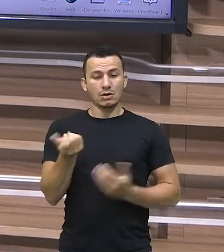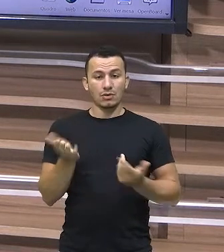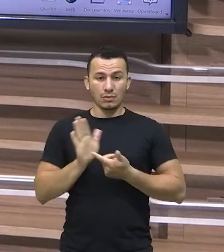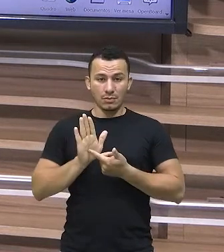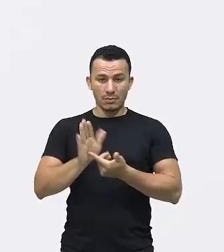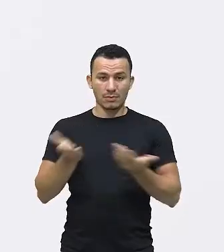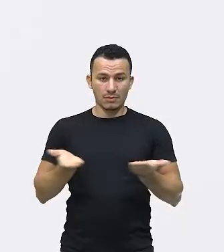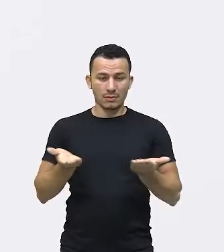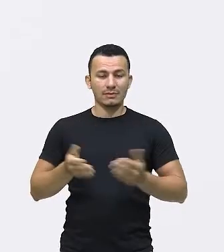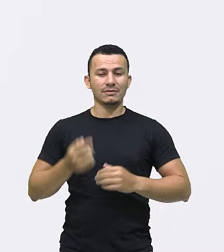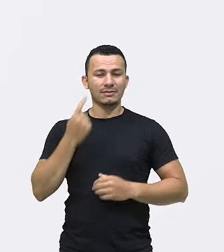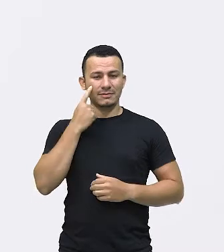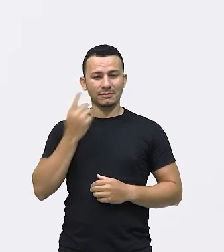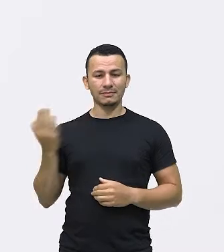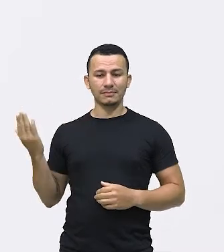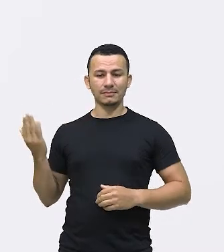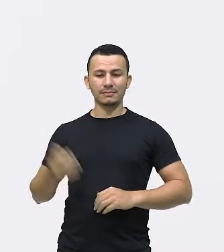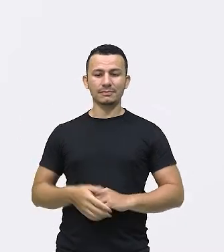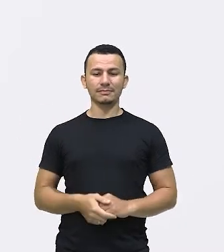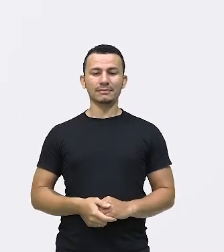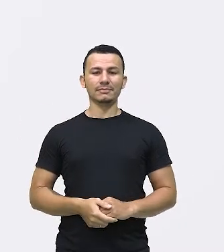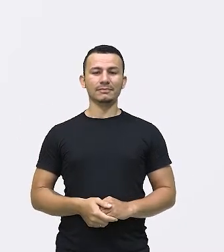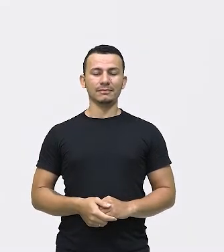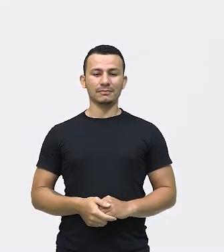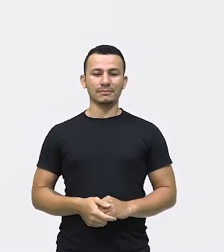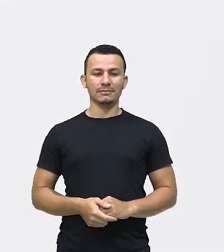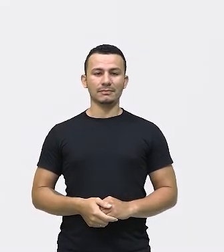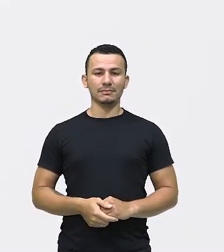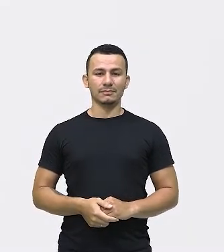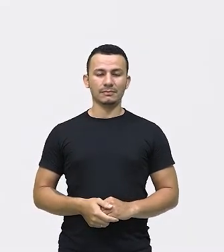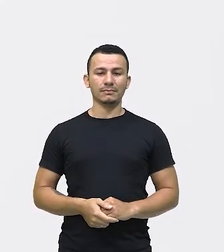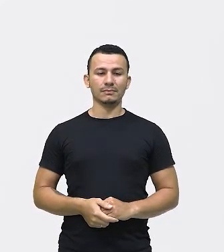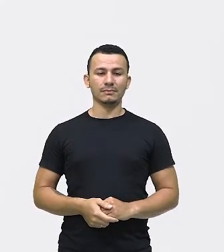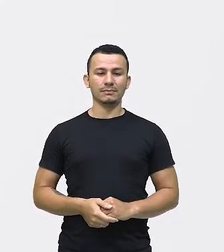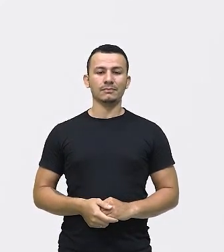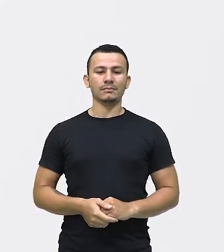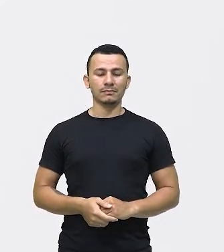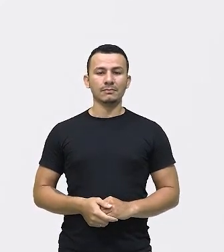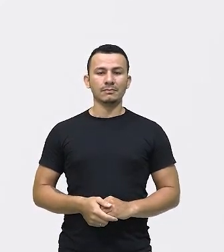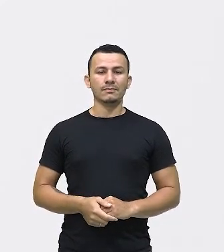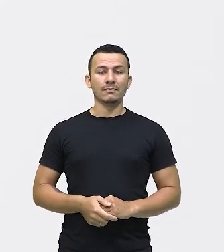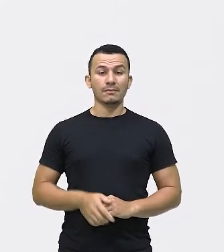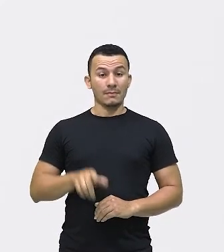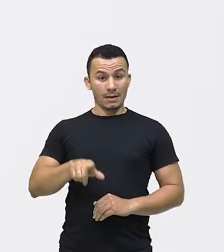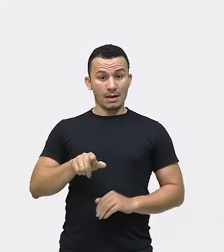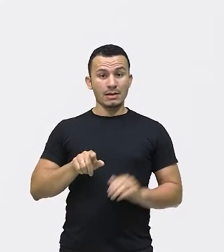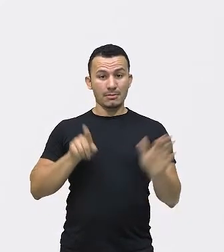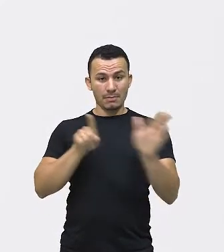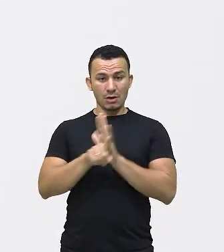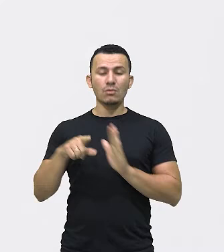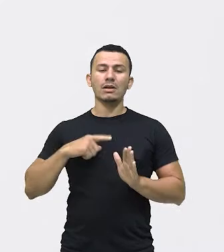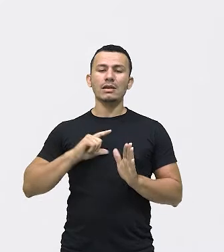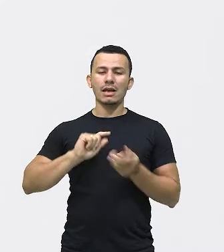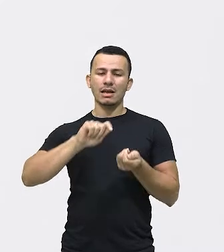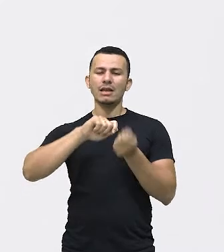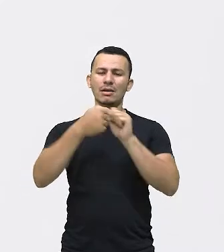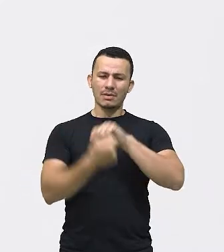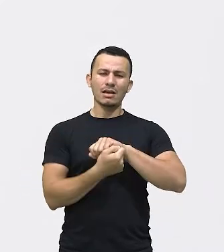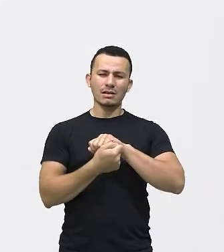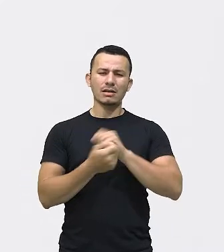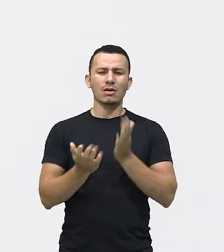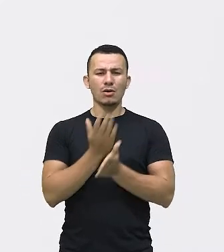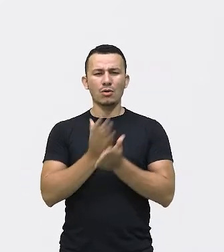para vocês, vamos ver a nossa questão novamente, uma questão da toda a matéria que foi adaptada, ou seja, sofreu aí